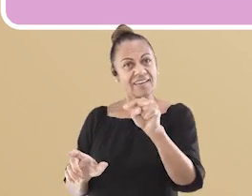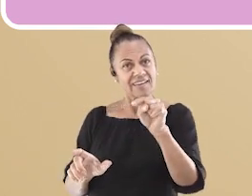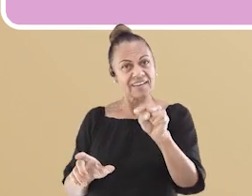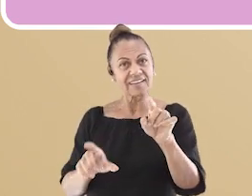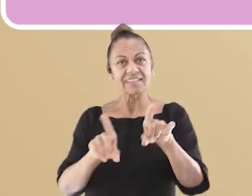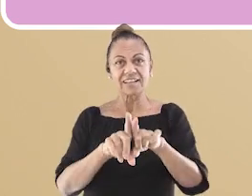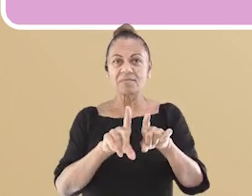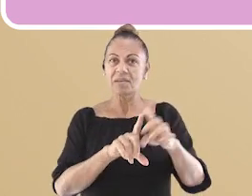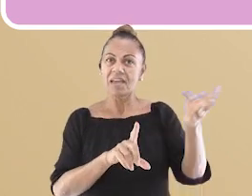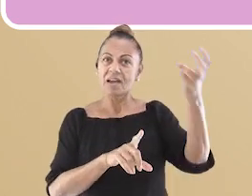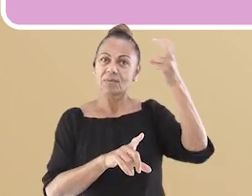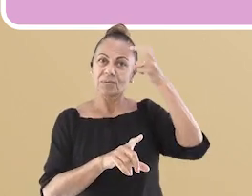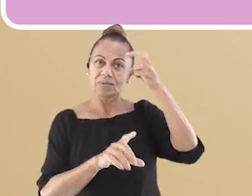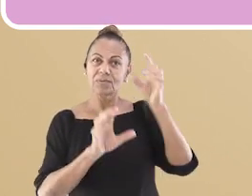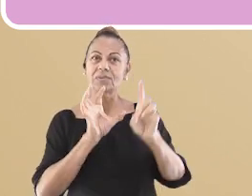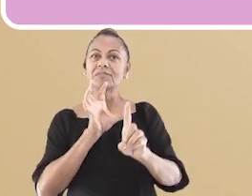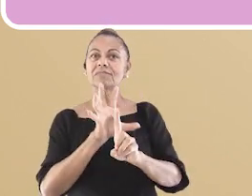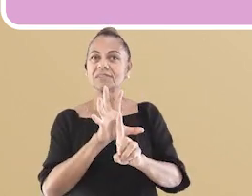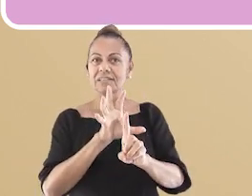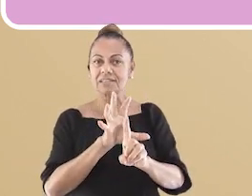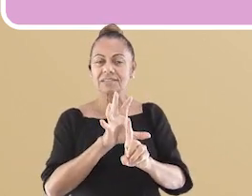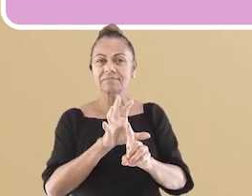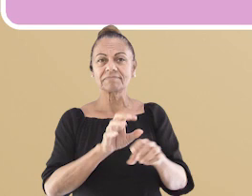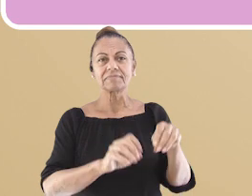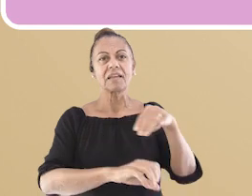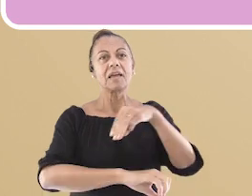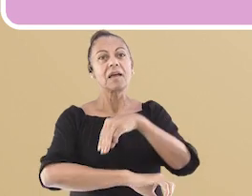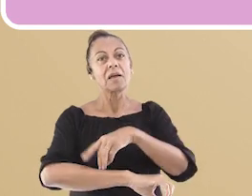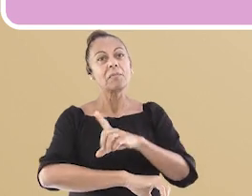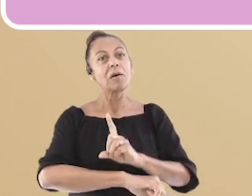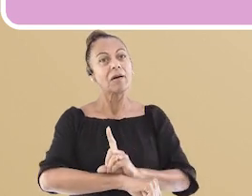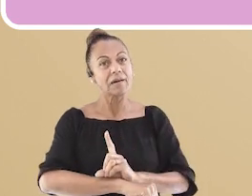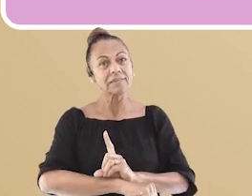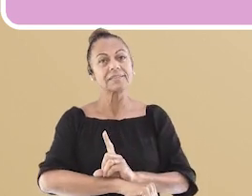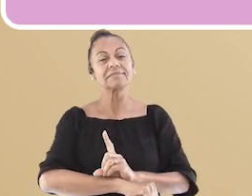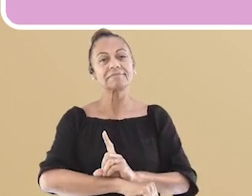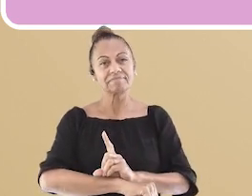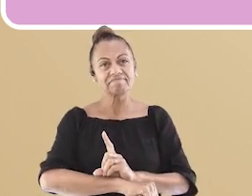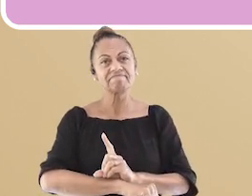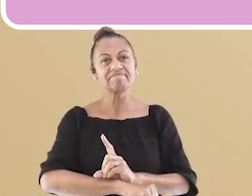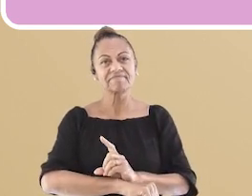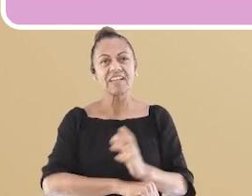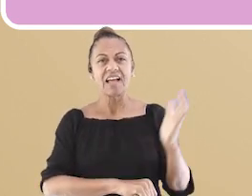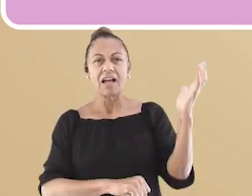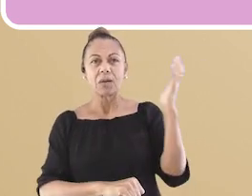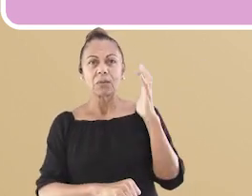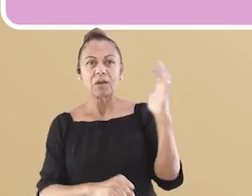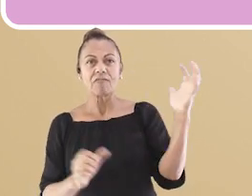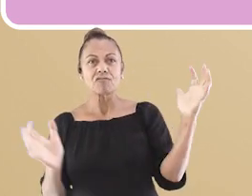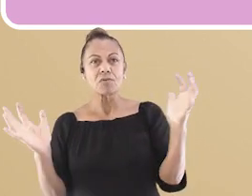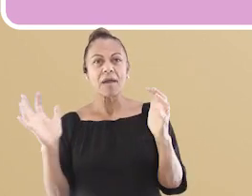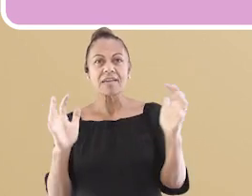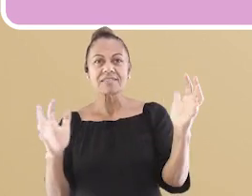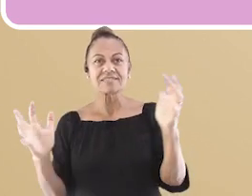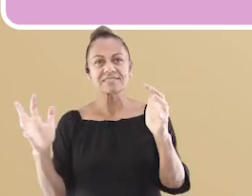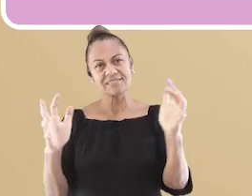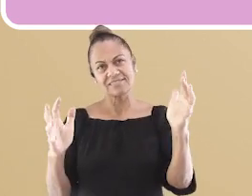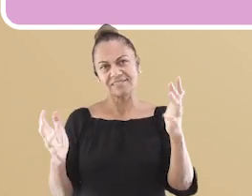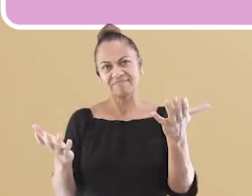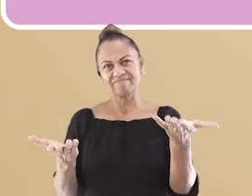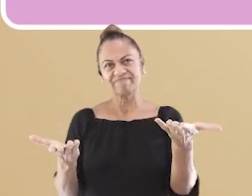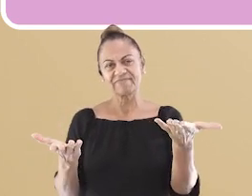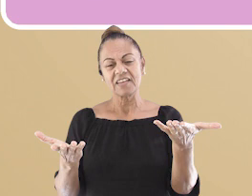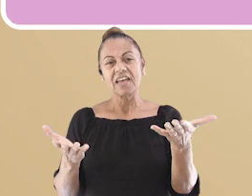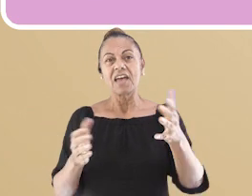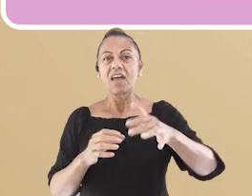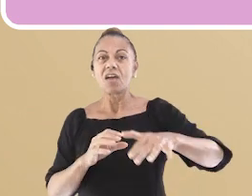o indivíduo também influencia a cultura. A moda é um exemplo desse tipo de mudança.